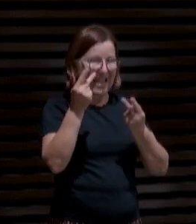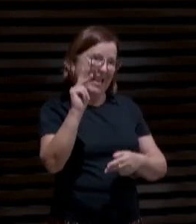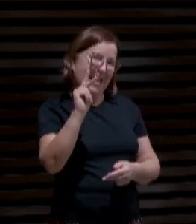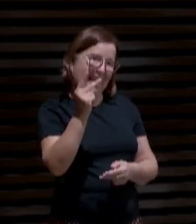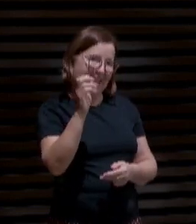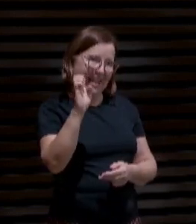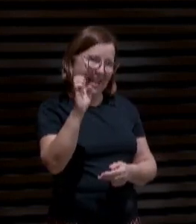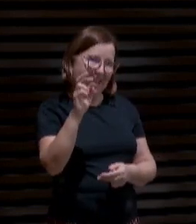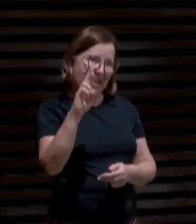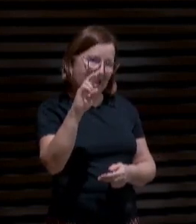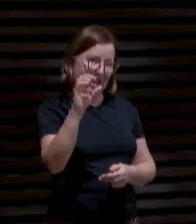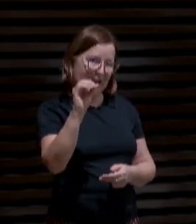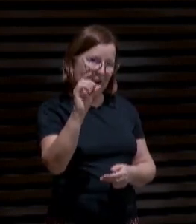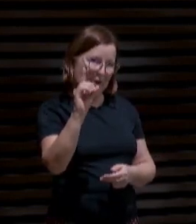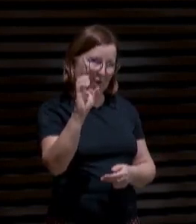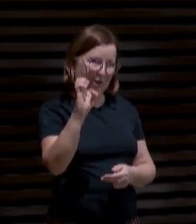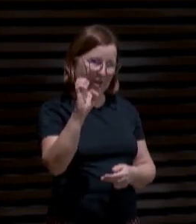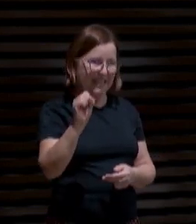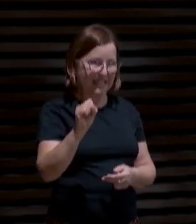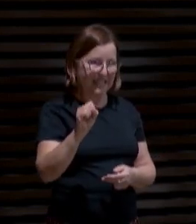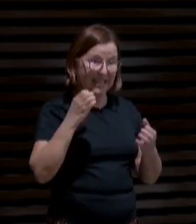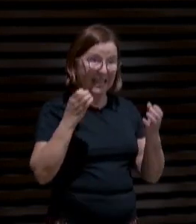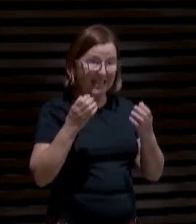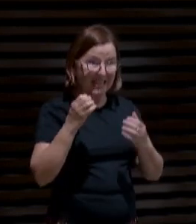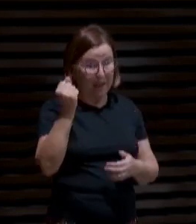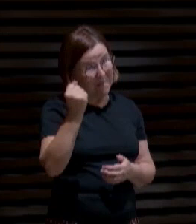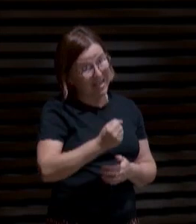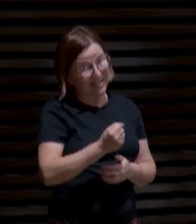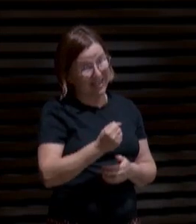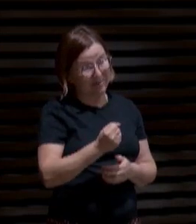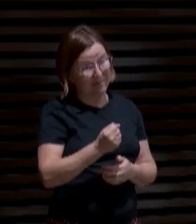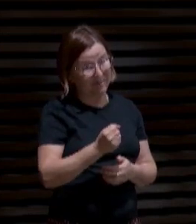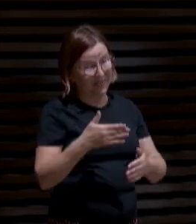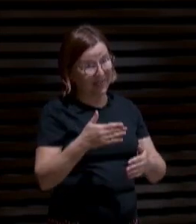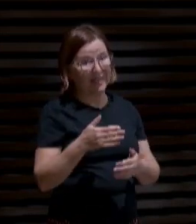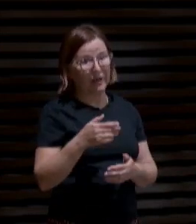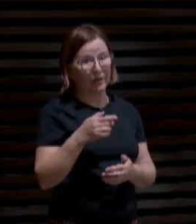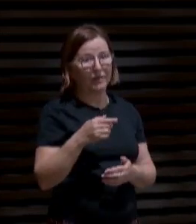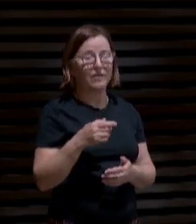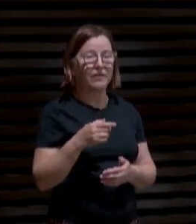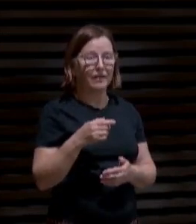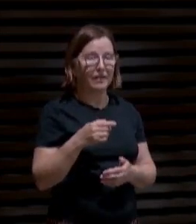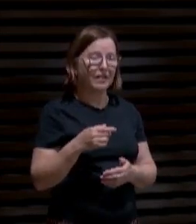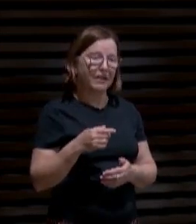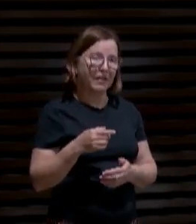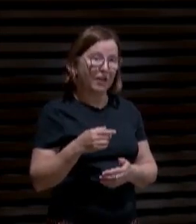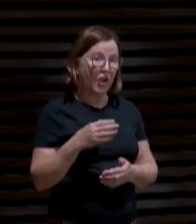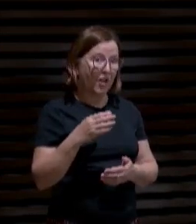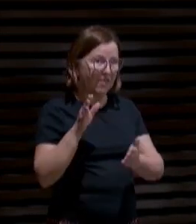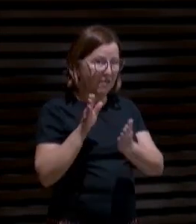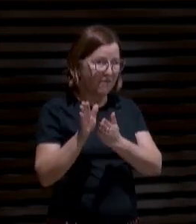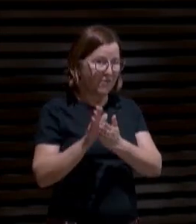E os pais tiveram que fugir para o Egito. Por 4 vezes eles tentam matar Jesus